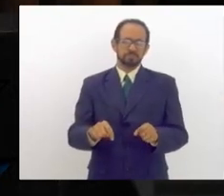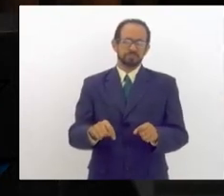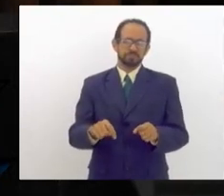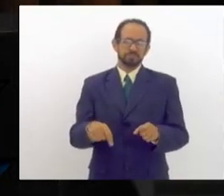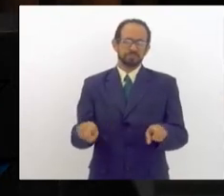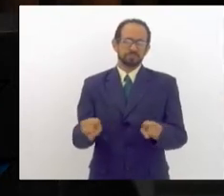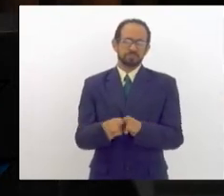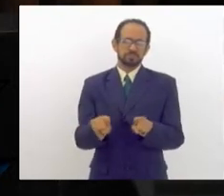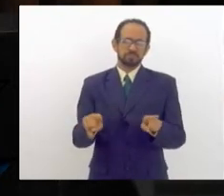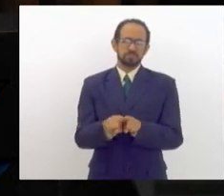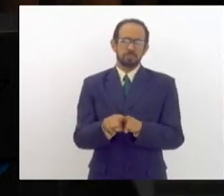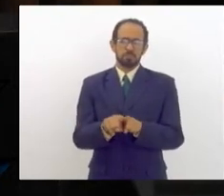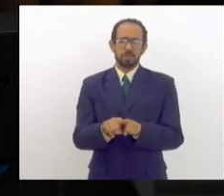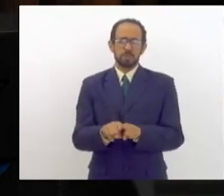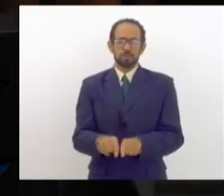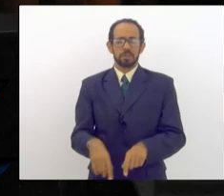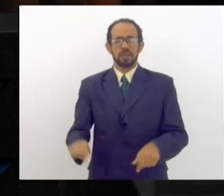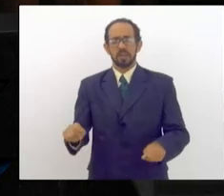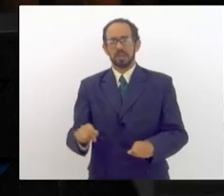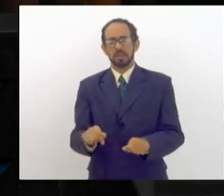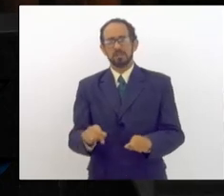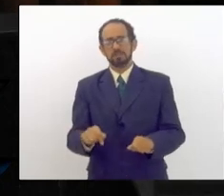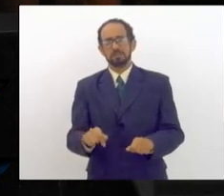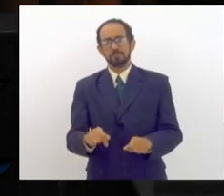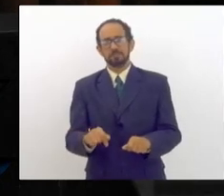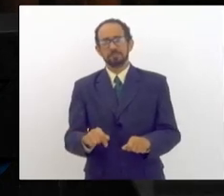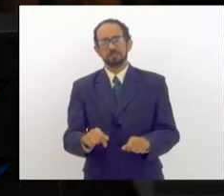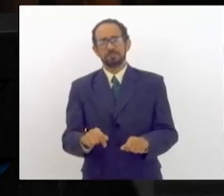até mesmo pelas suas